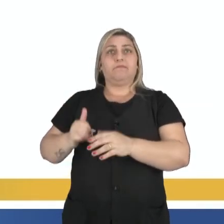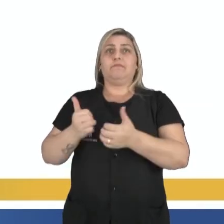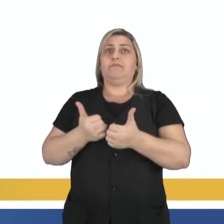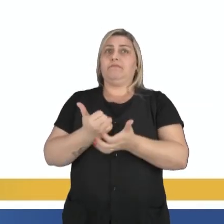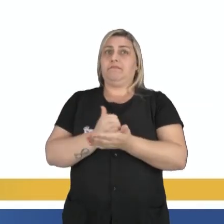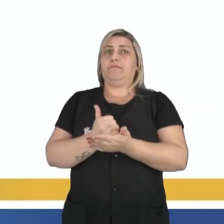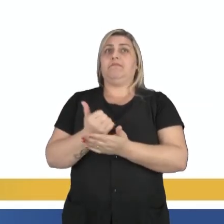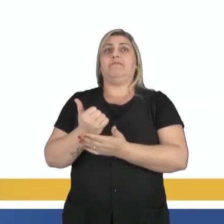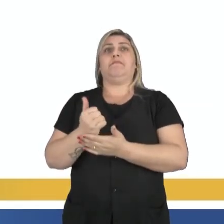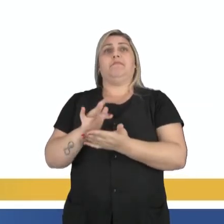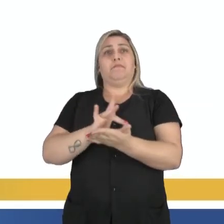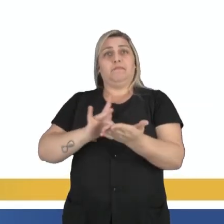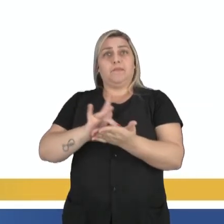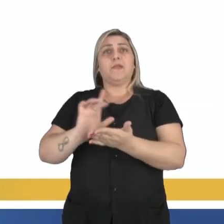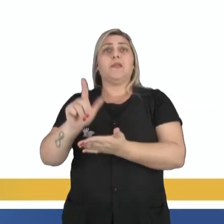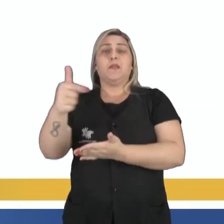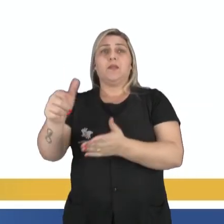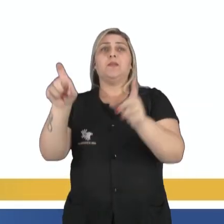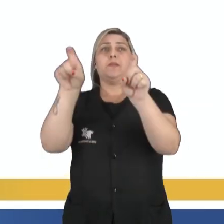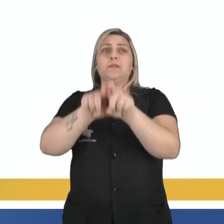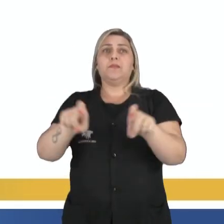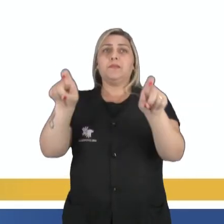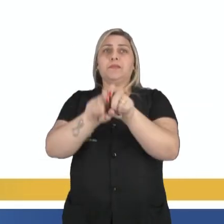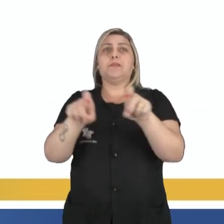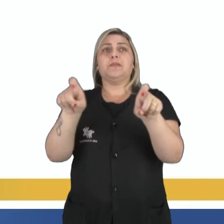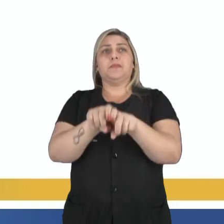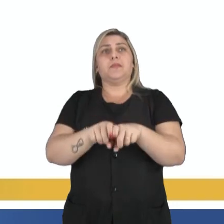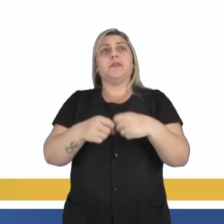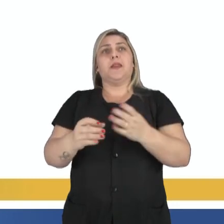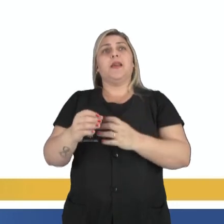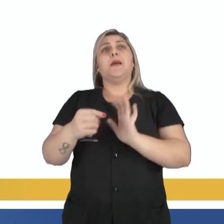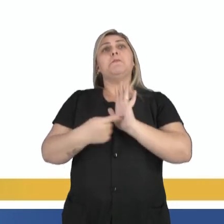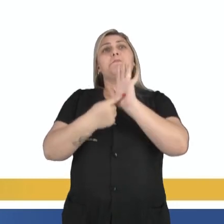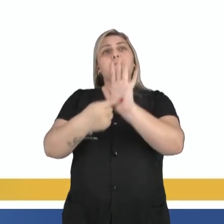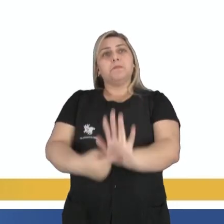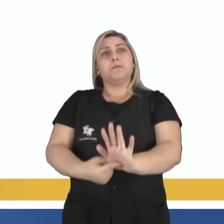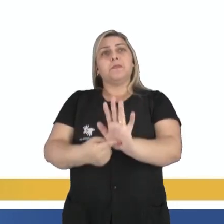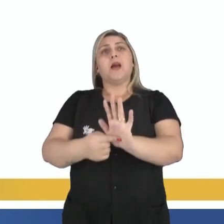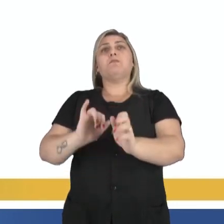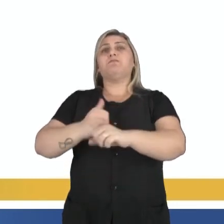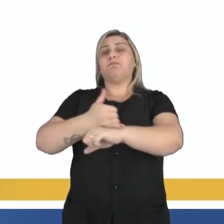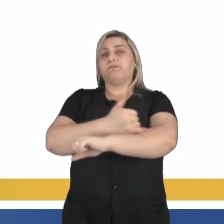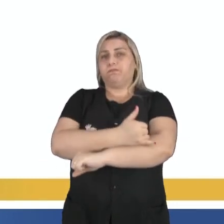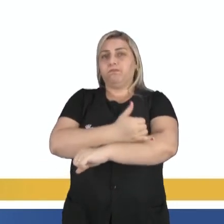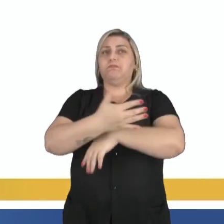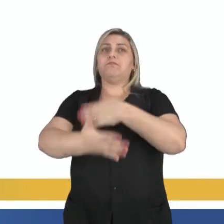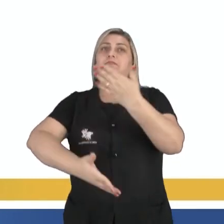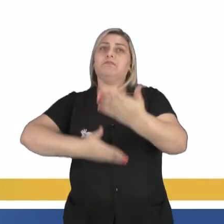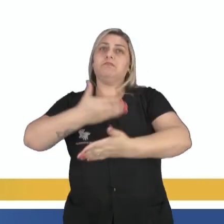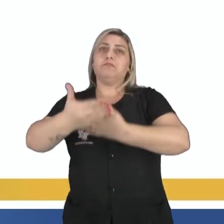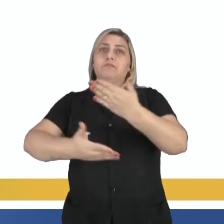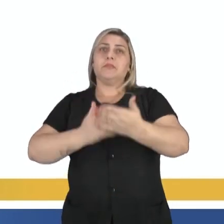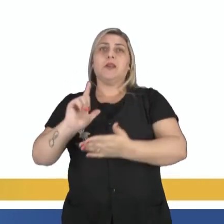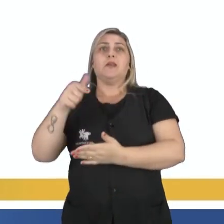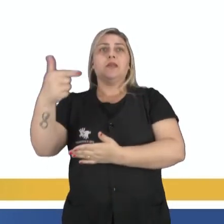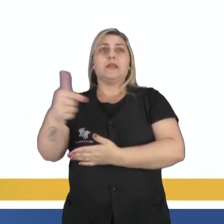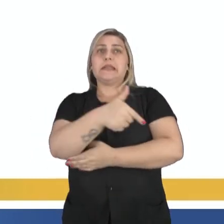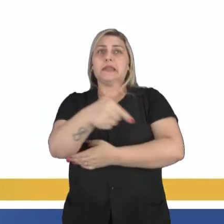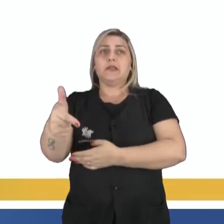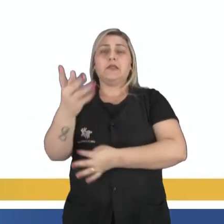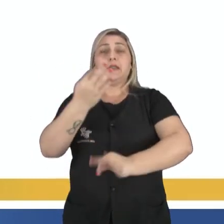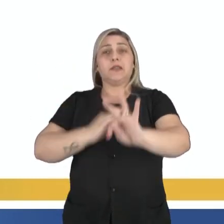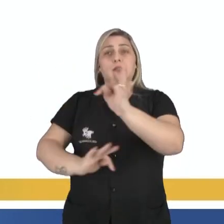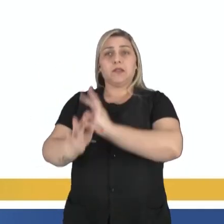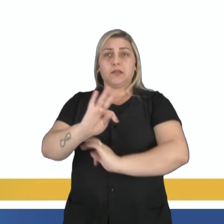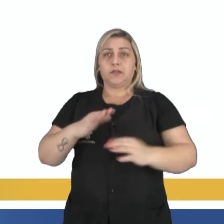celular, videogames, iPad, entre outros, ou computador, apresentam chances de obesidade em relação a